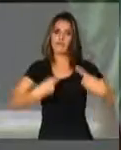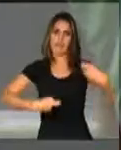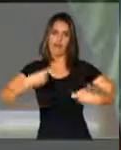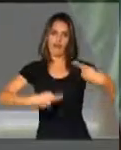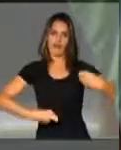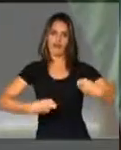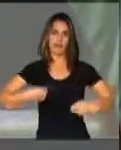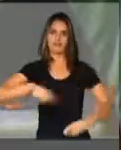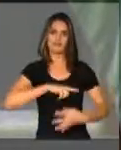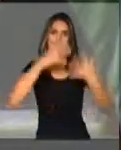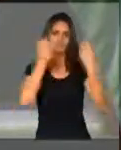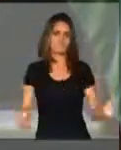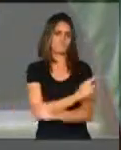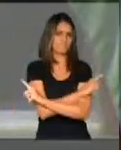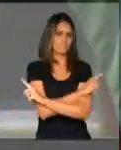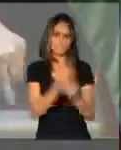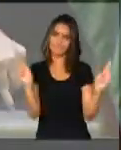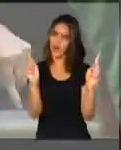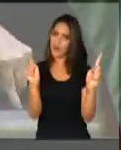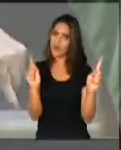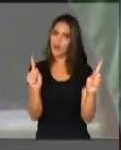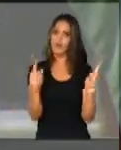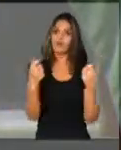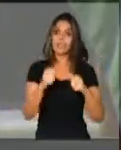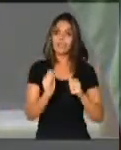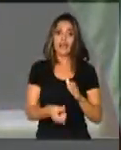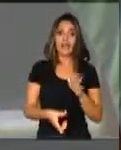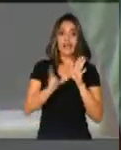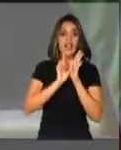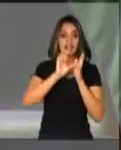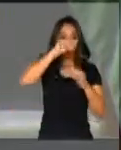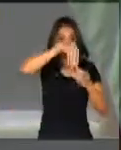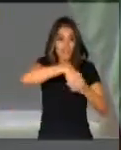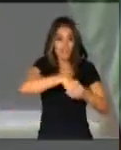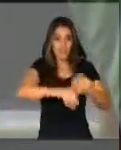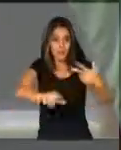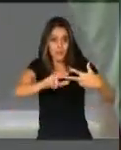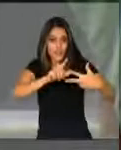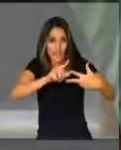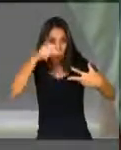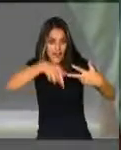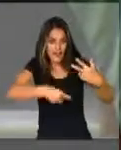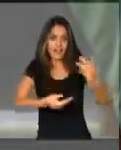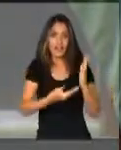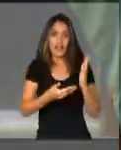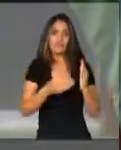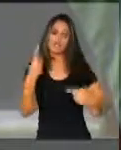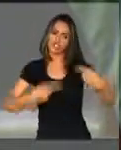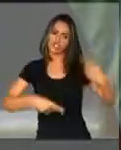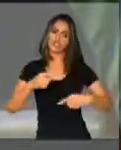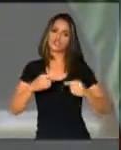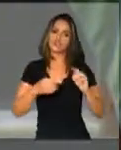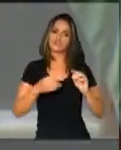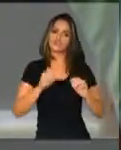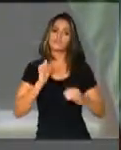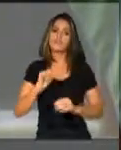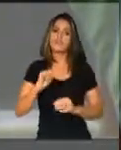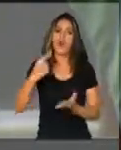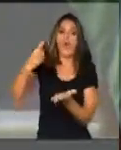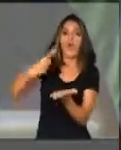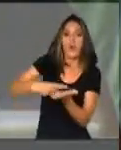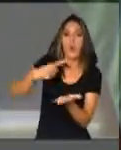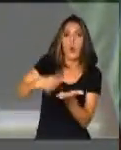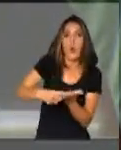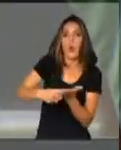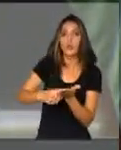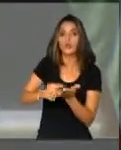Nós não aceitaremos, em hipótese alguma, porque tem que passar por aqui. Se for um acordo de salvaguardas tecnológicas,